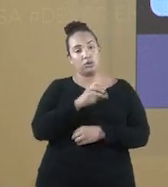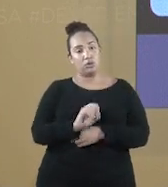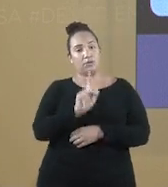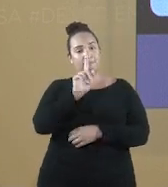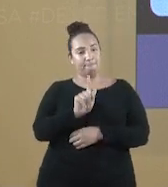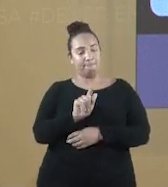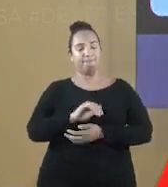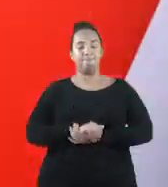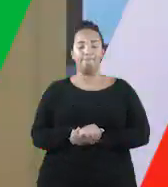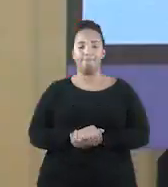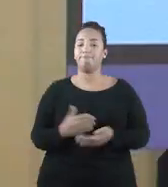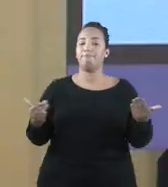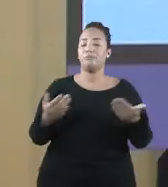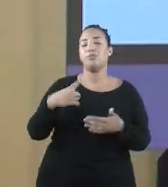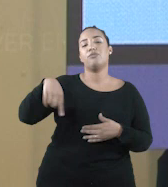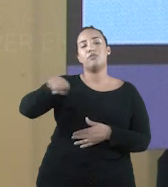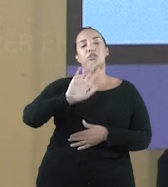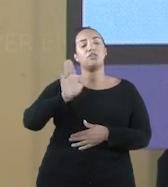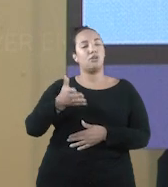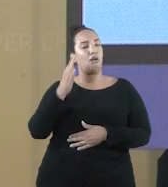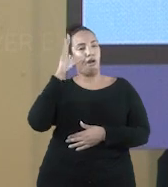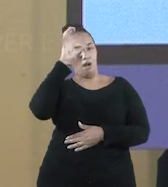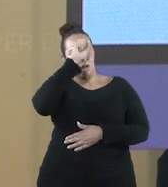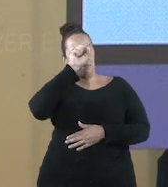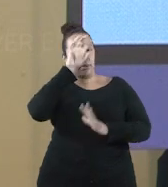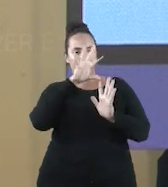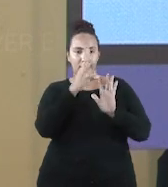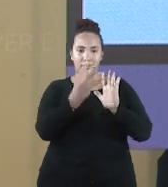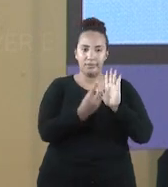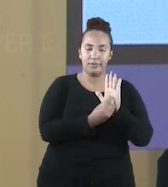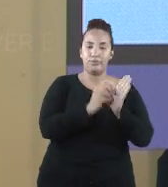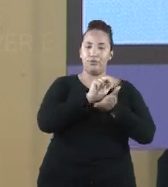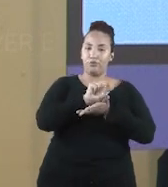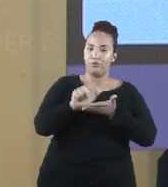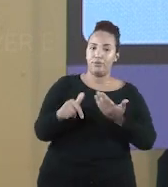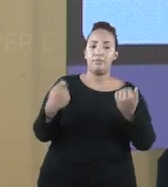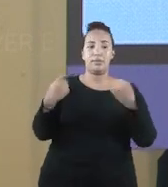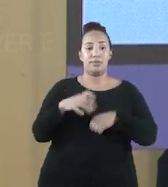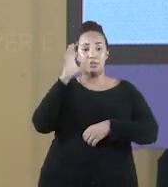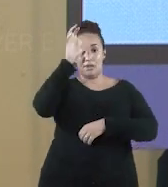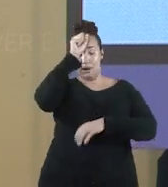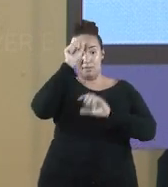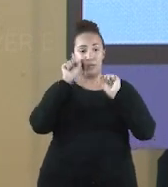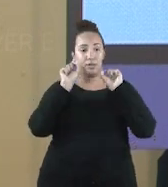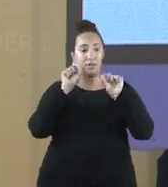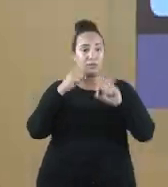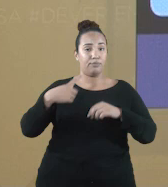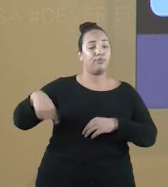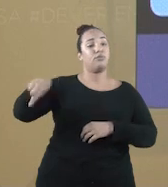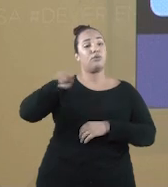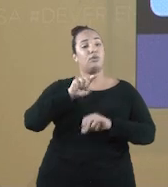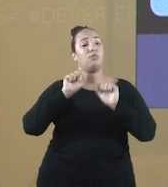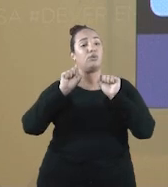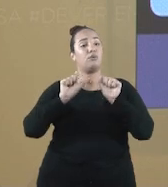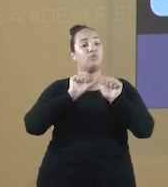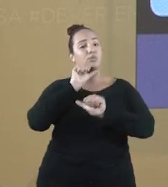a 10 quilogramas. Agora que conhecemos as unidades e suas derivações, devemos aprender o seguinte: